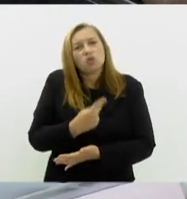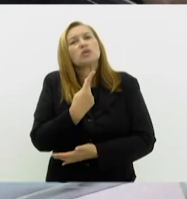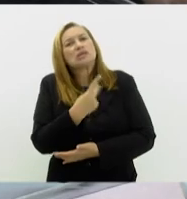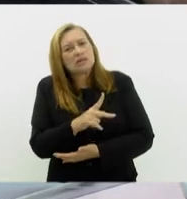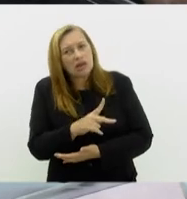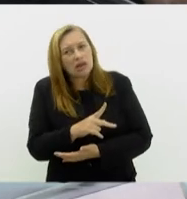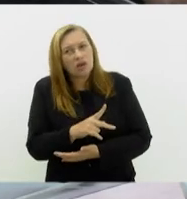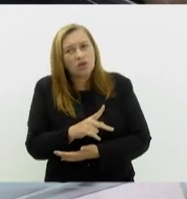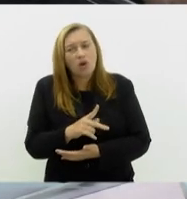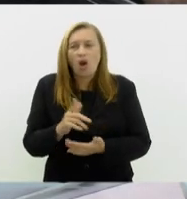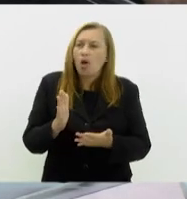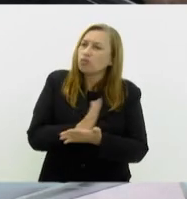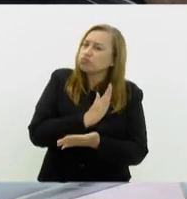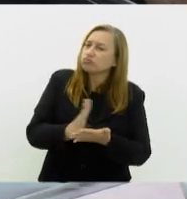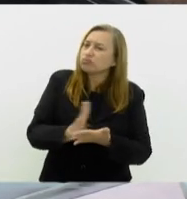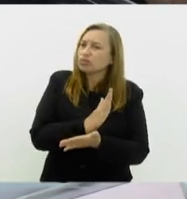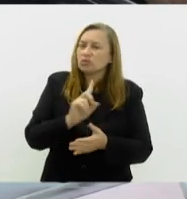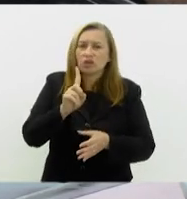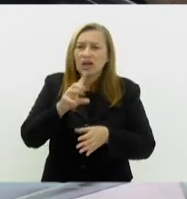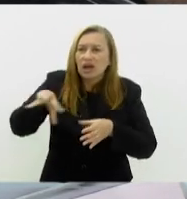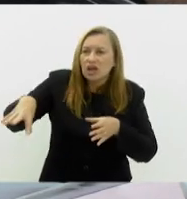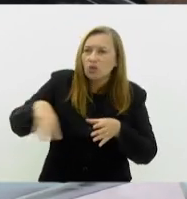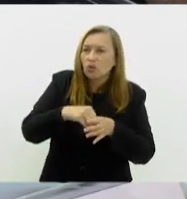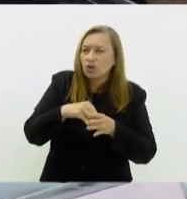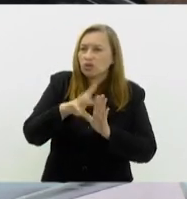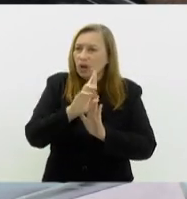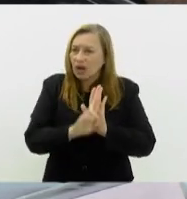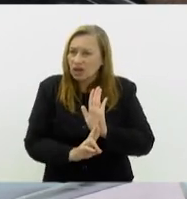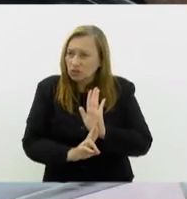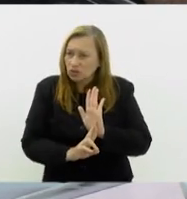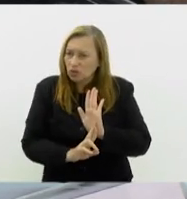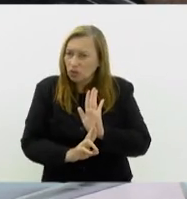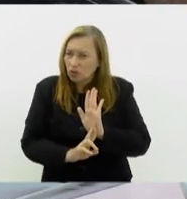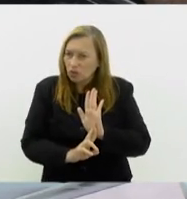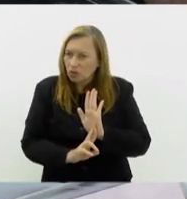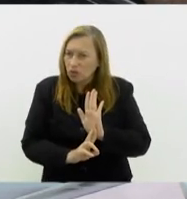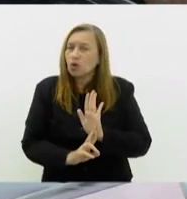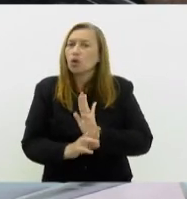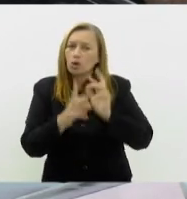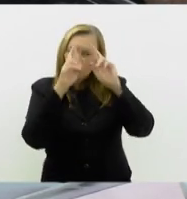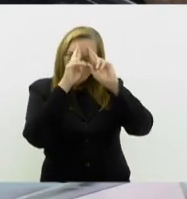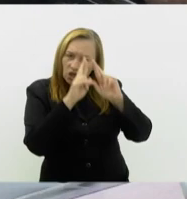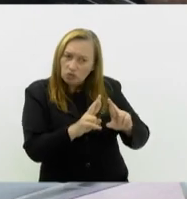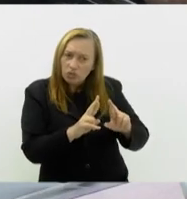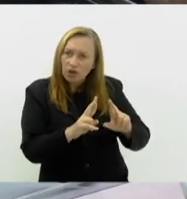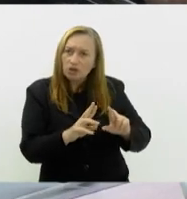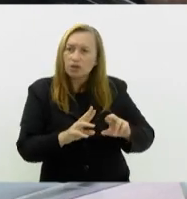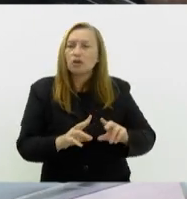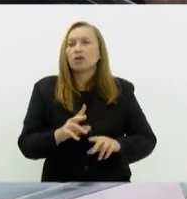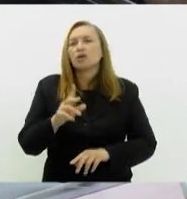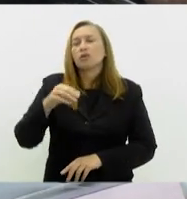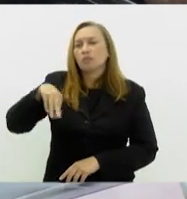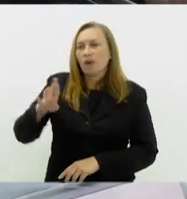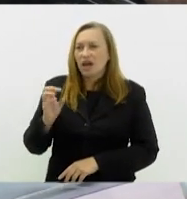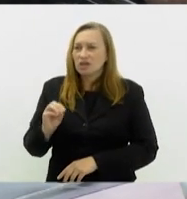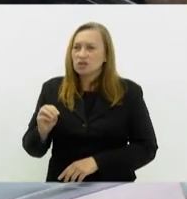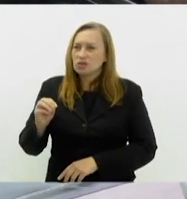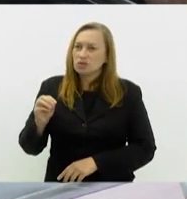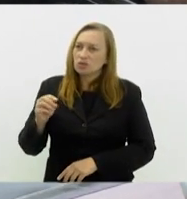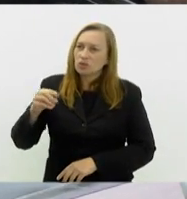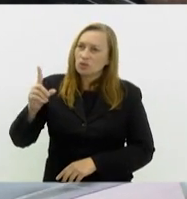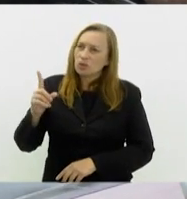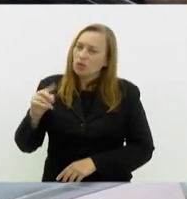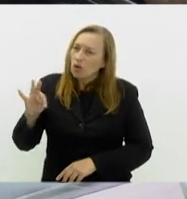algumas coisas que não tá no relatório do do do nosso relator que eu respeito muito Márcio certo até o momento eu não